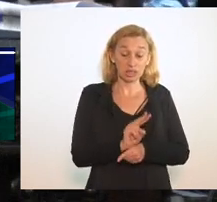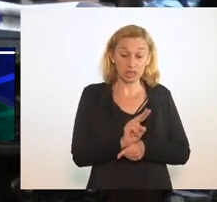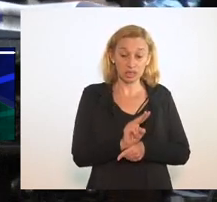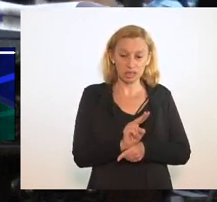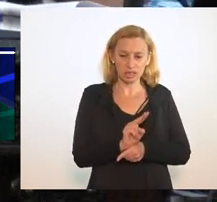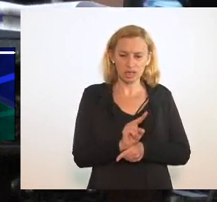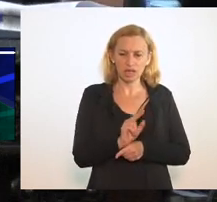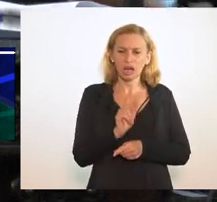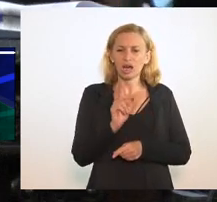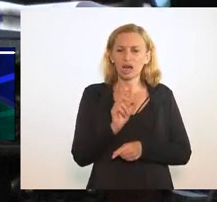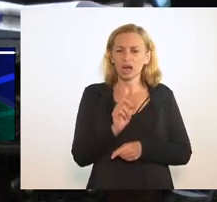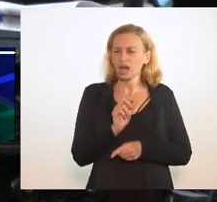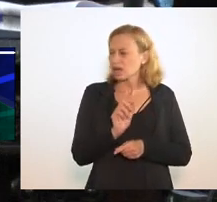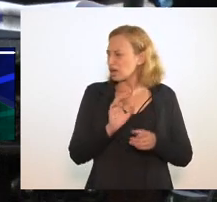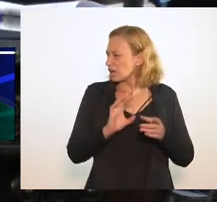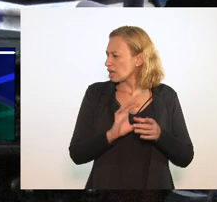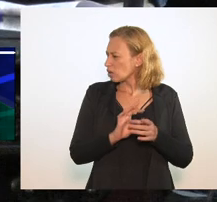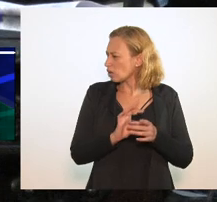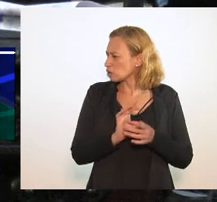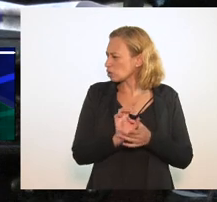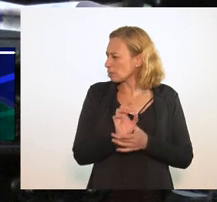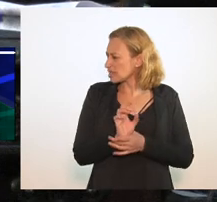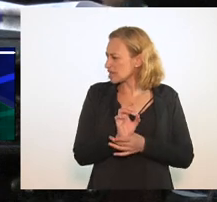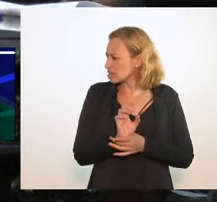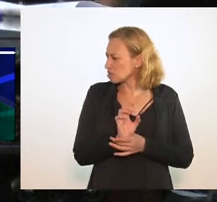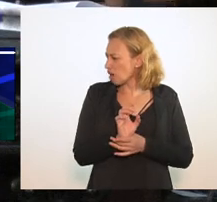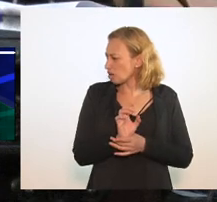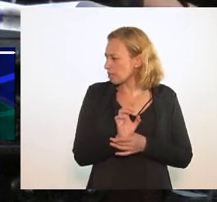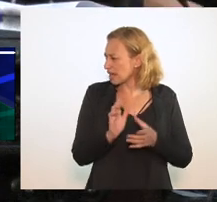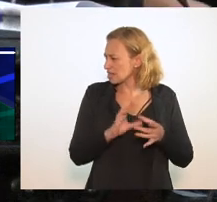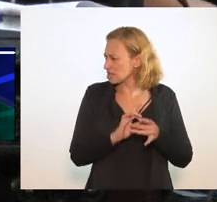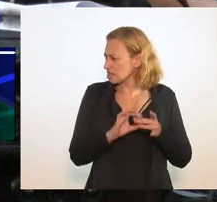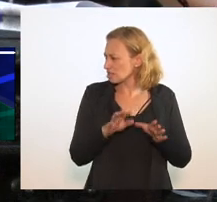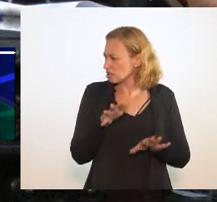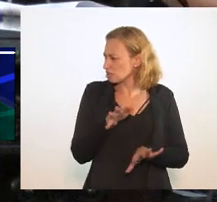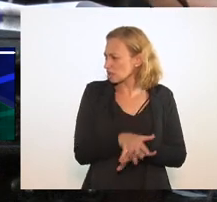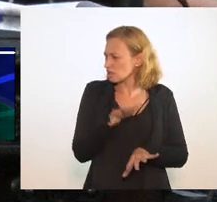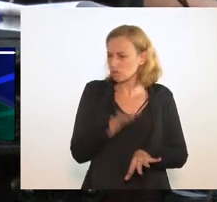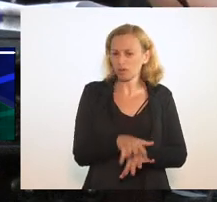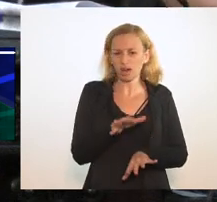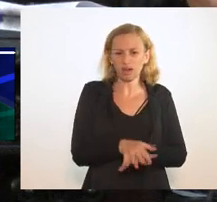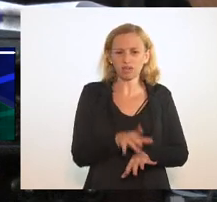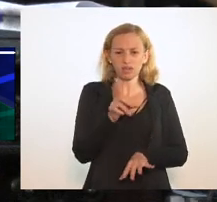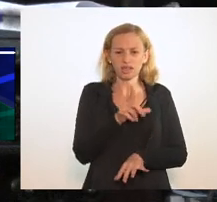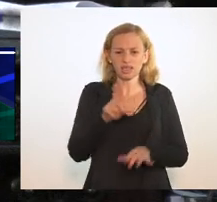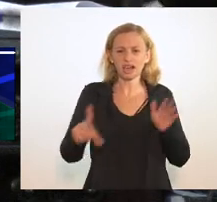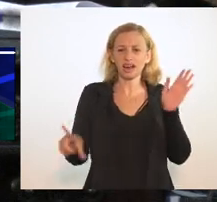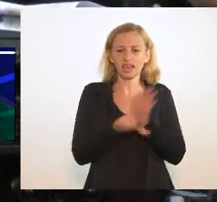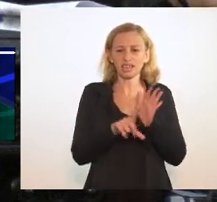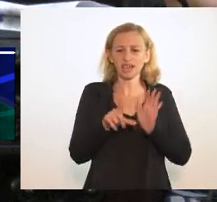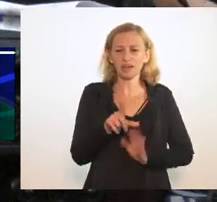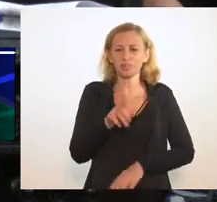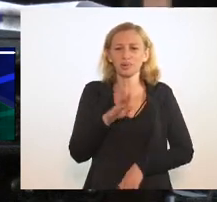e reprodutiva de mulheres e o respeito à lei do acompanhante e à lei da doula.